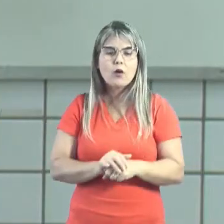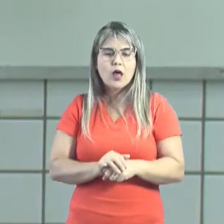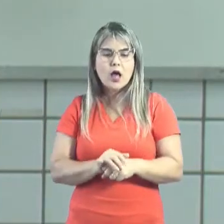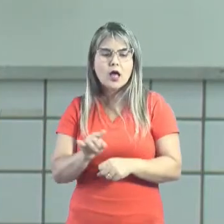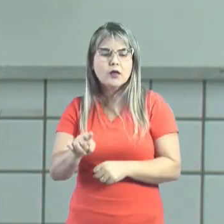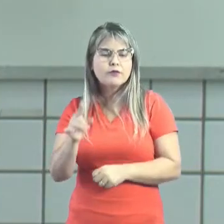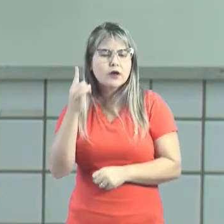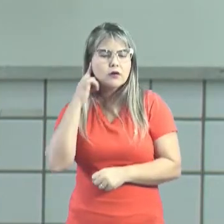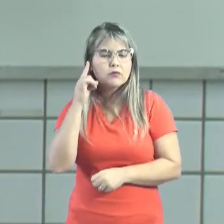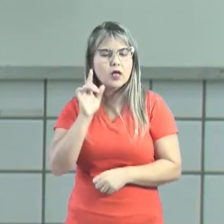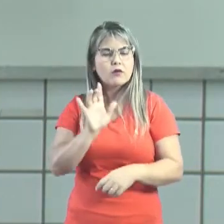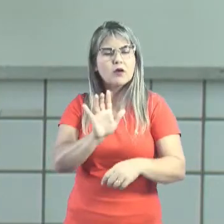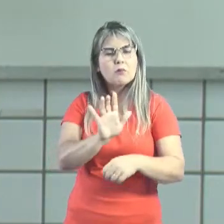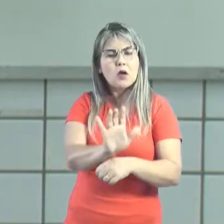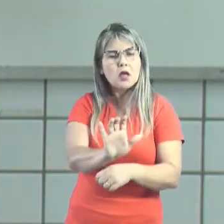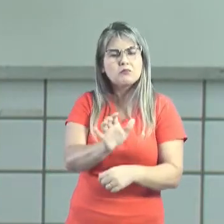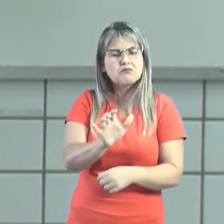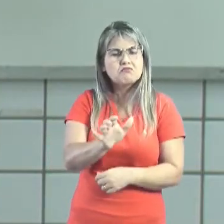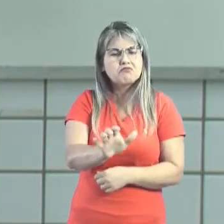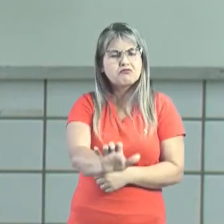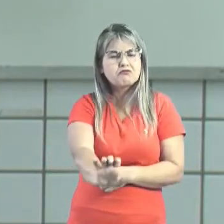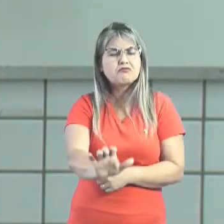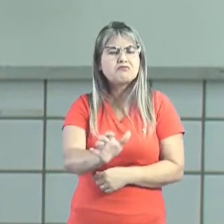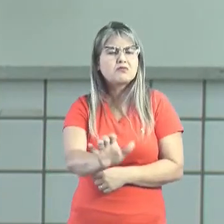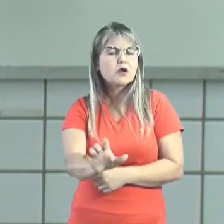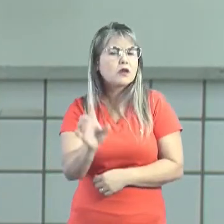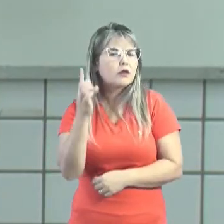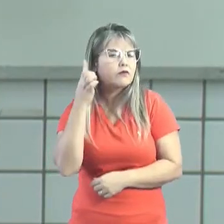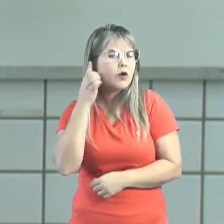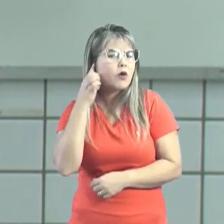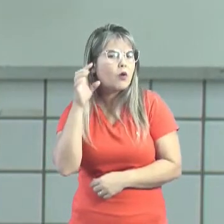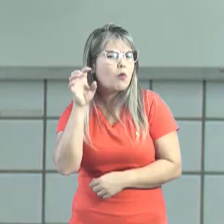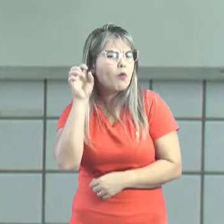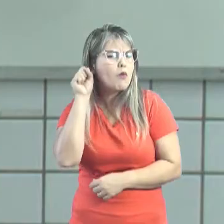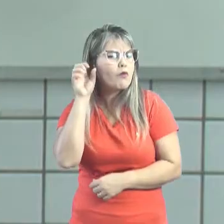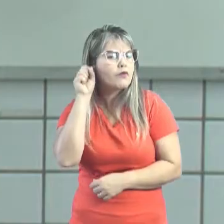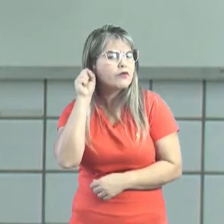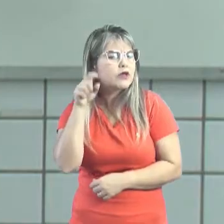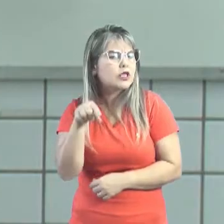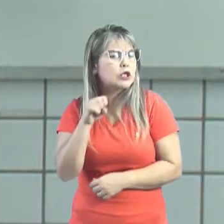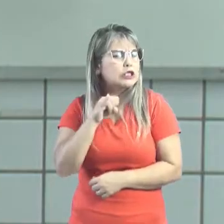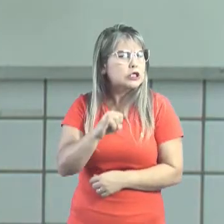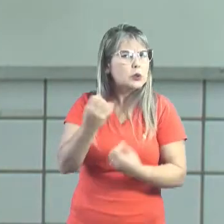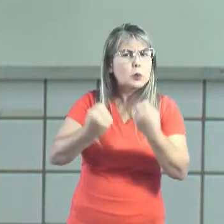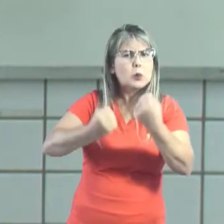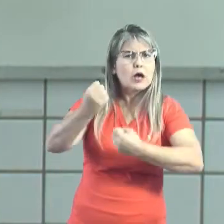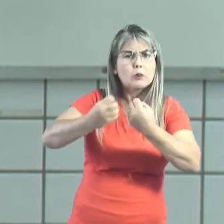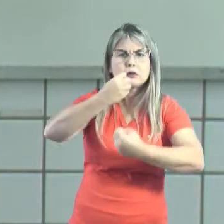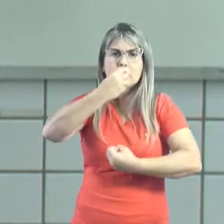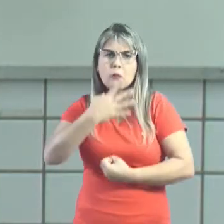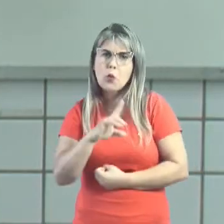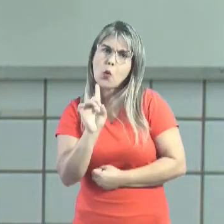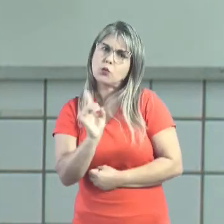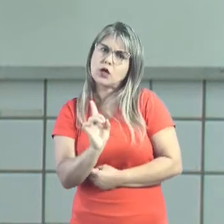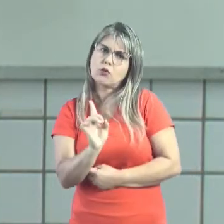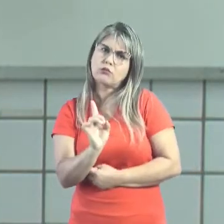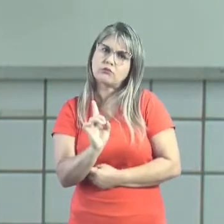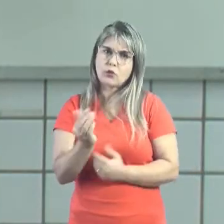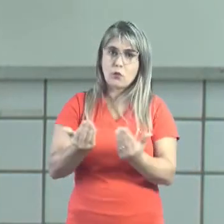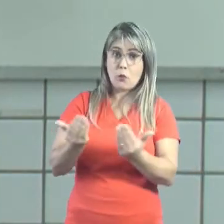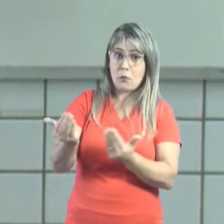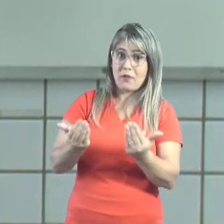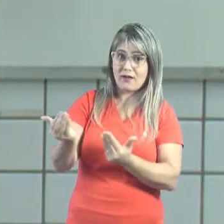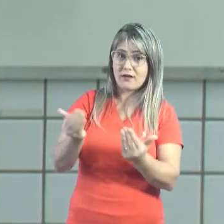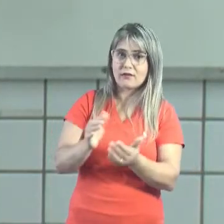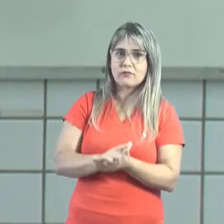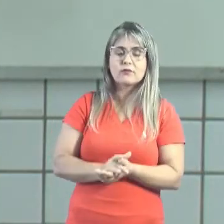Ele analisa a movimentação, o barulho, né, do seu coração. E aí ele